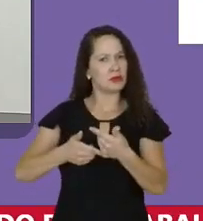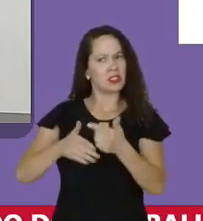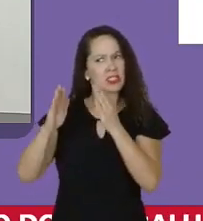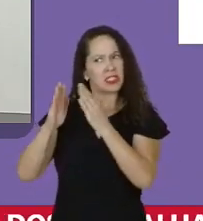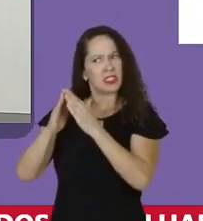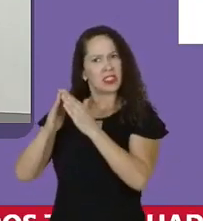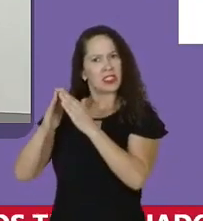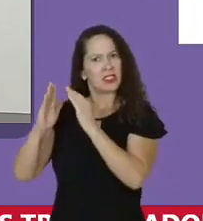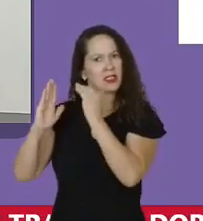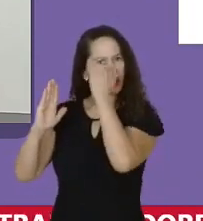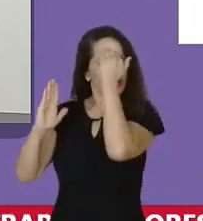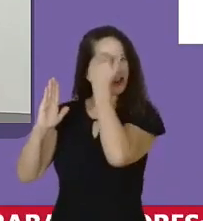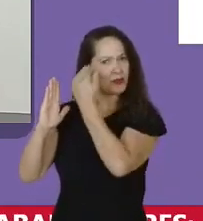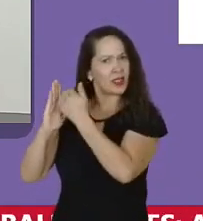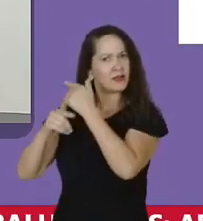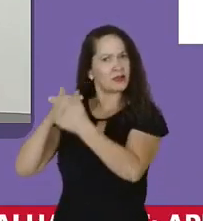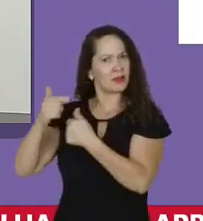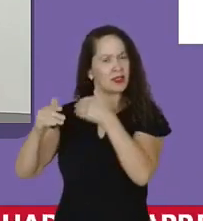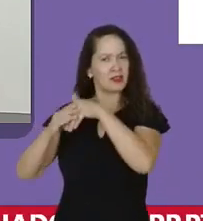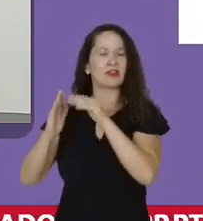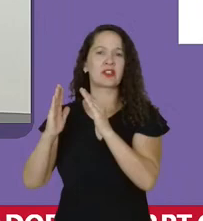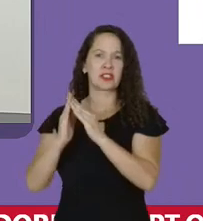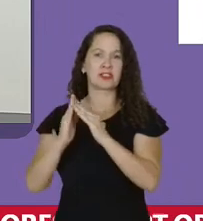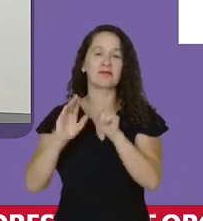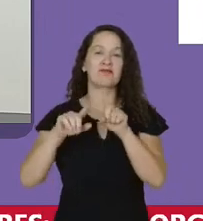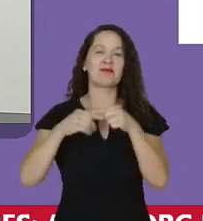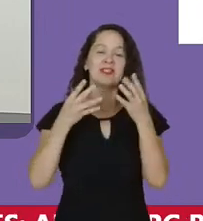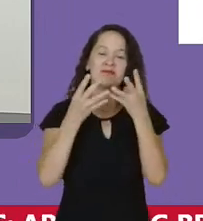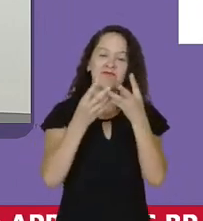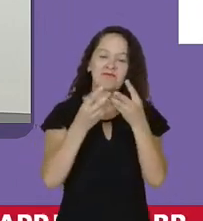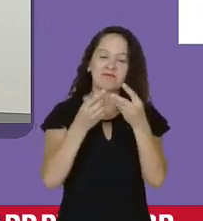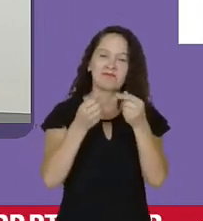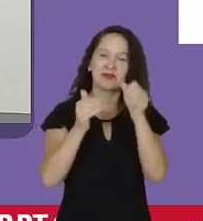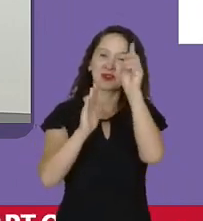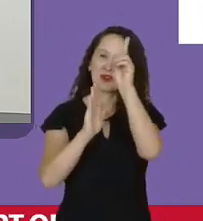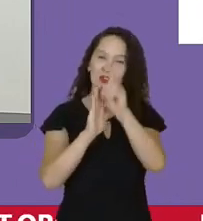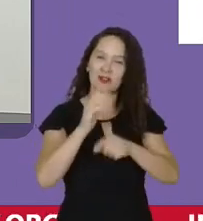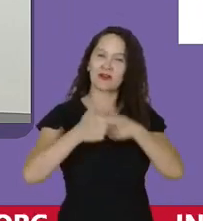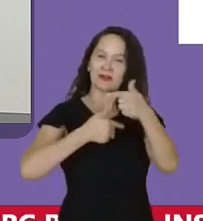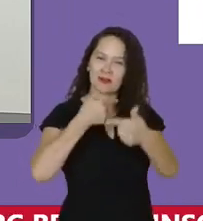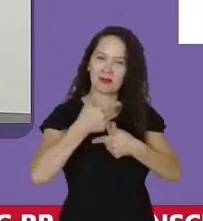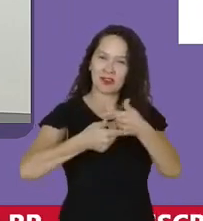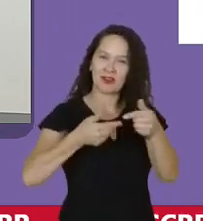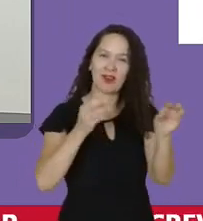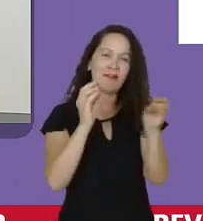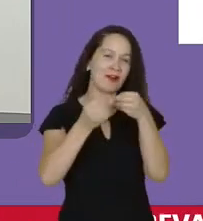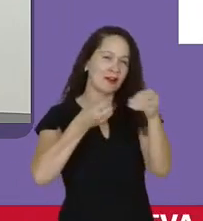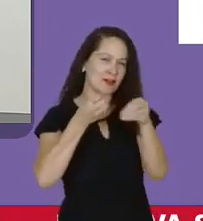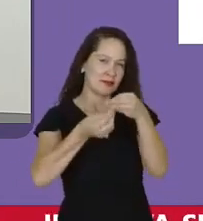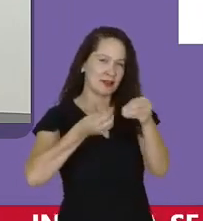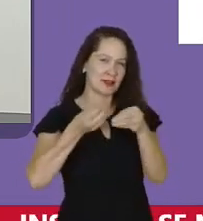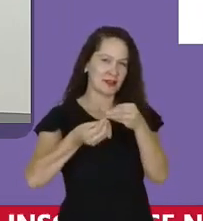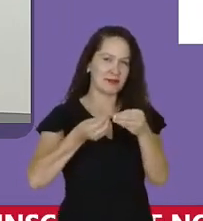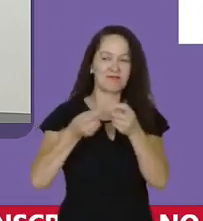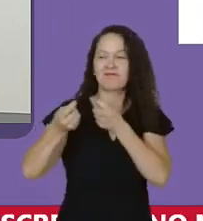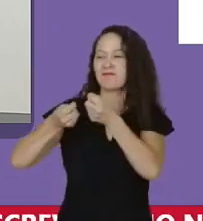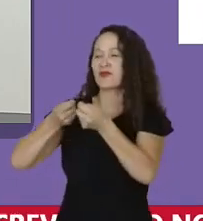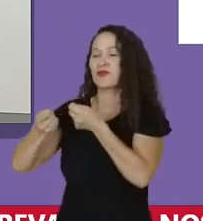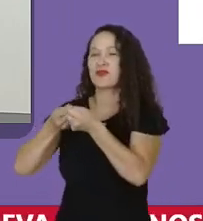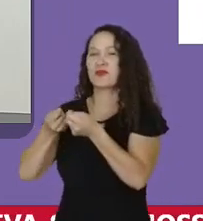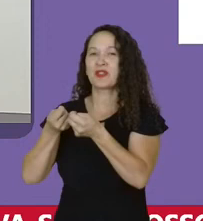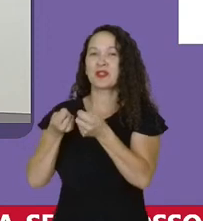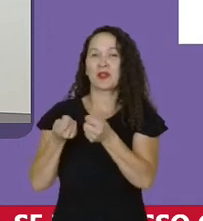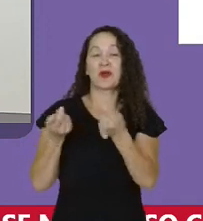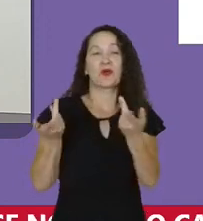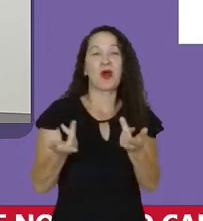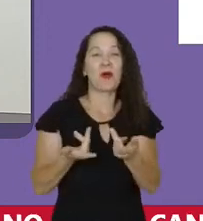E com essa fragilização dos direitos trabalhistas, a flexibilização, o negociado prevalece sobre